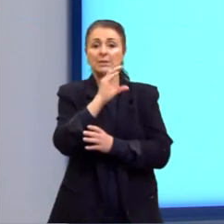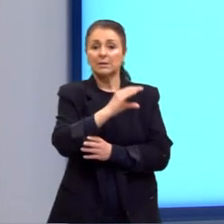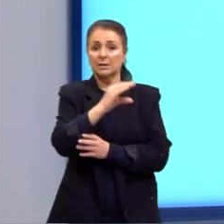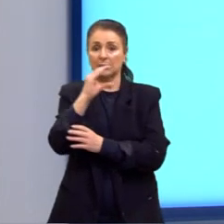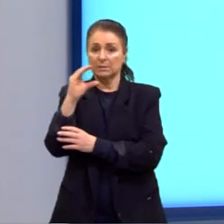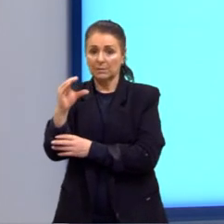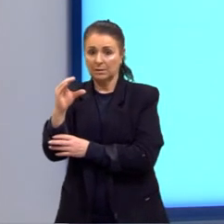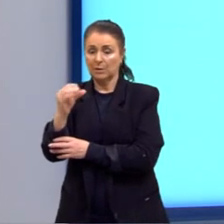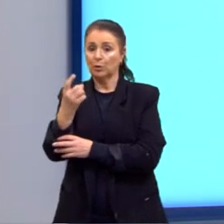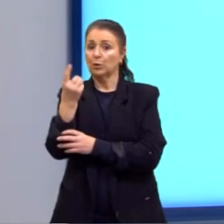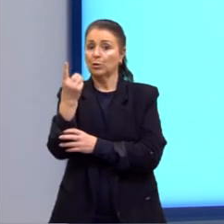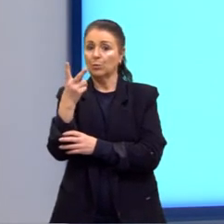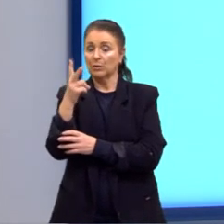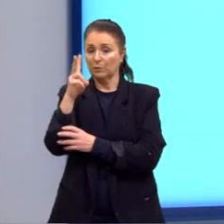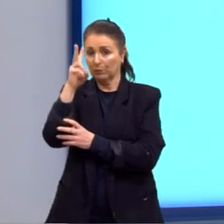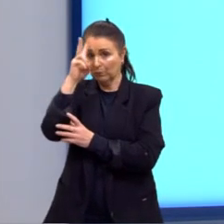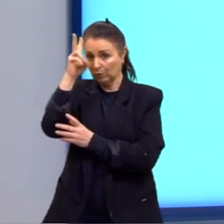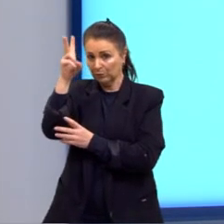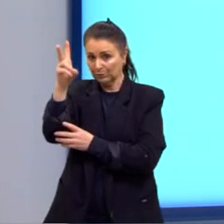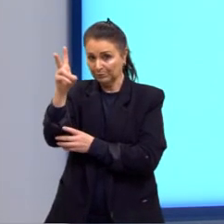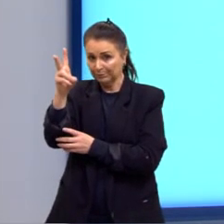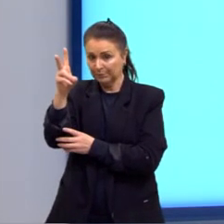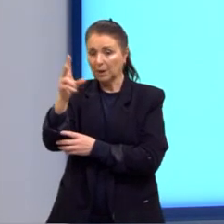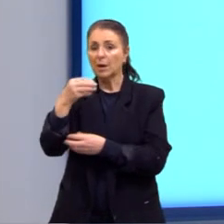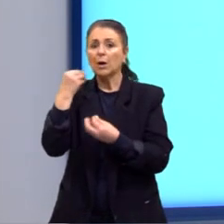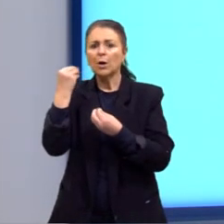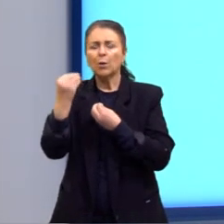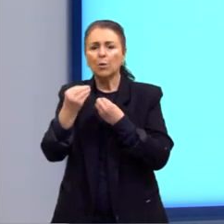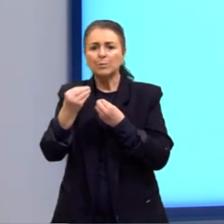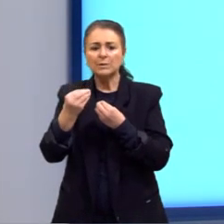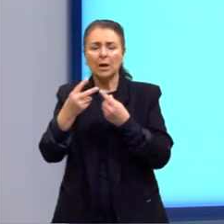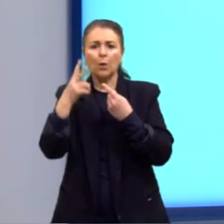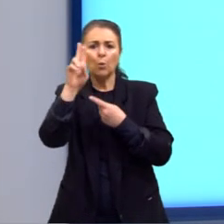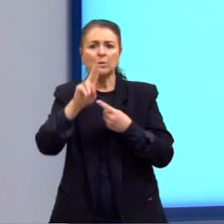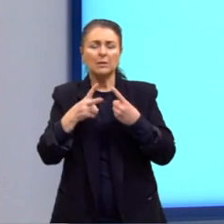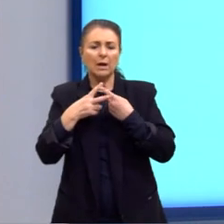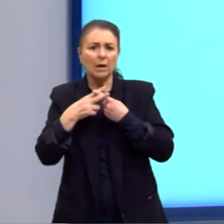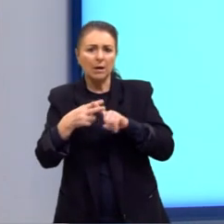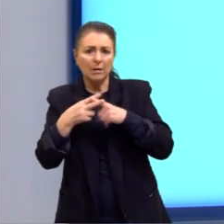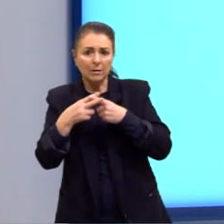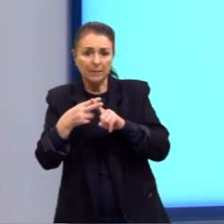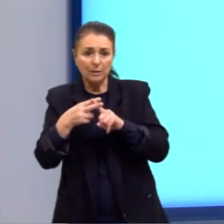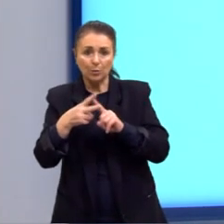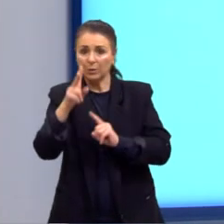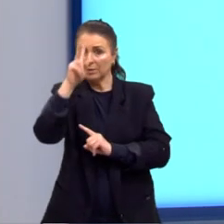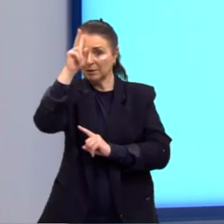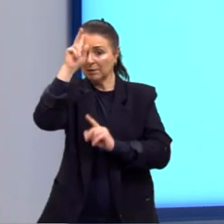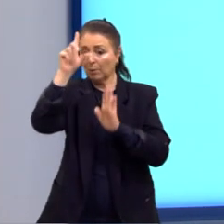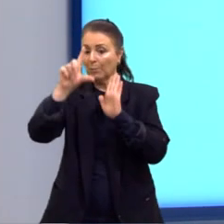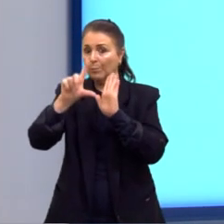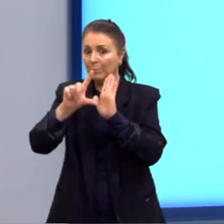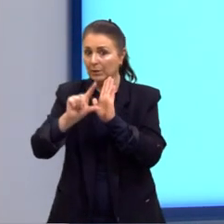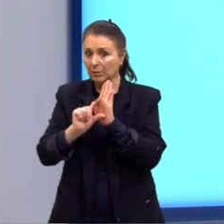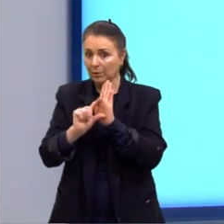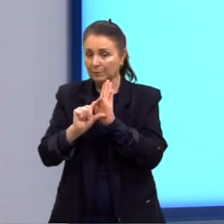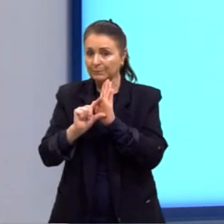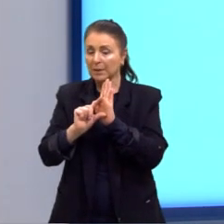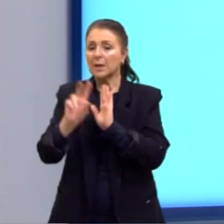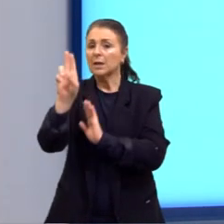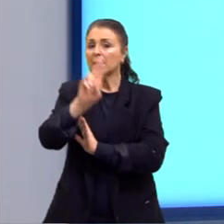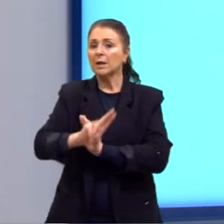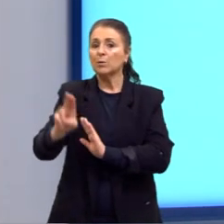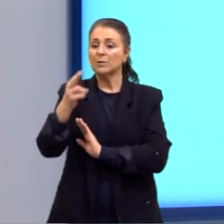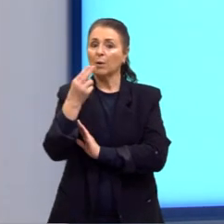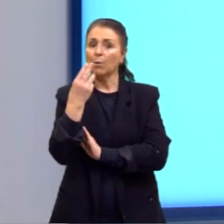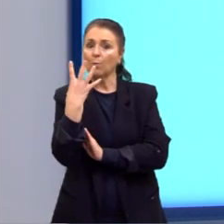contínua 12 volts como precisa alimentar equipamentos que operam intenções menores né ele entrega